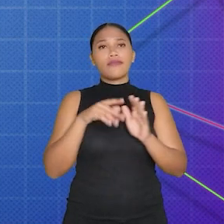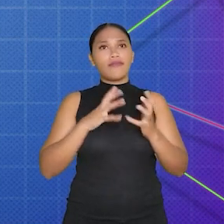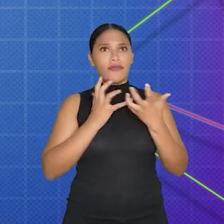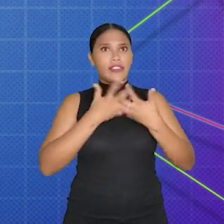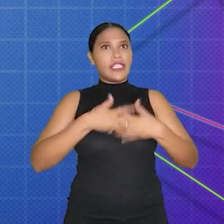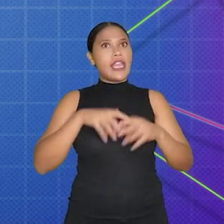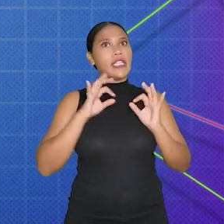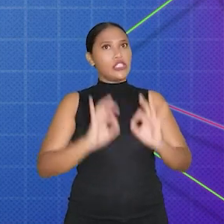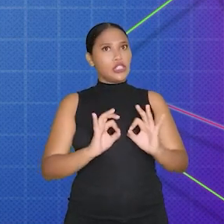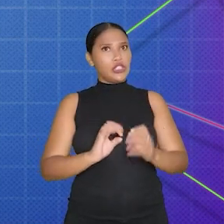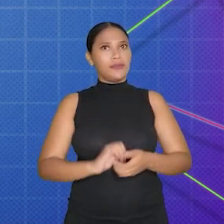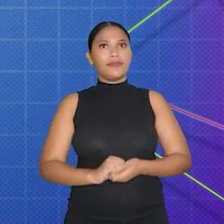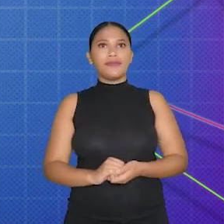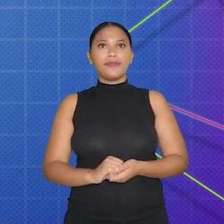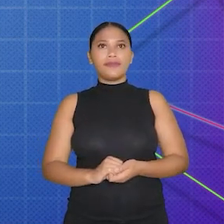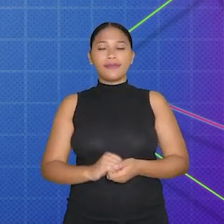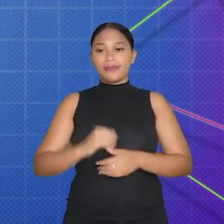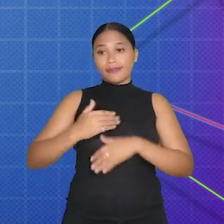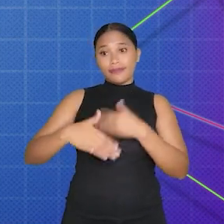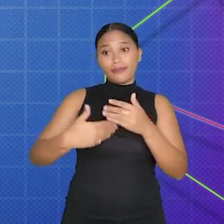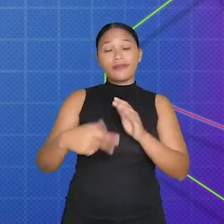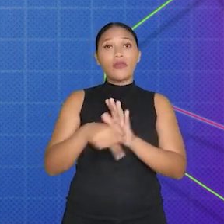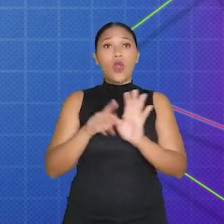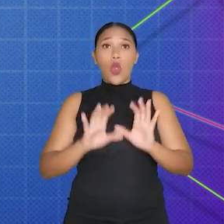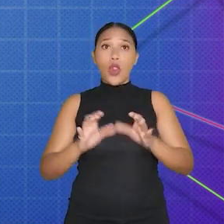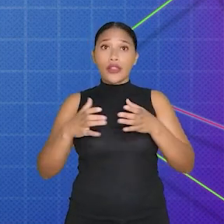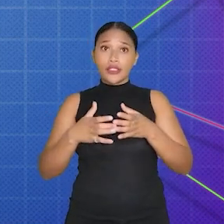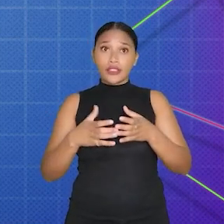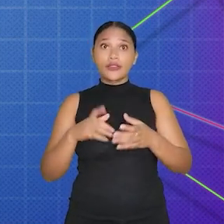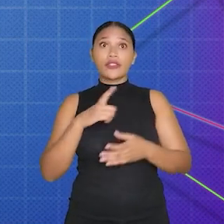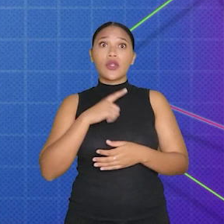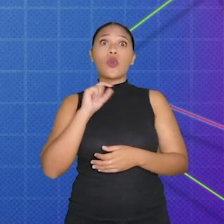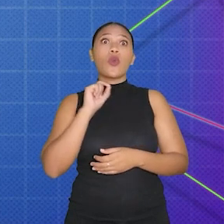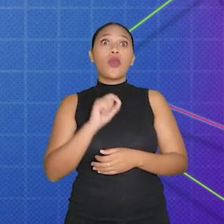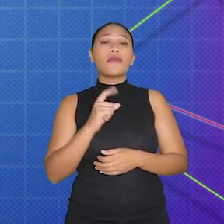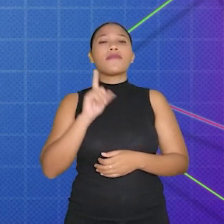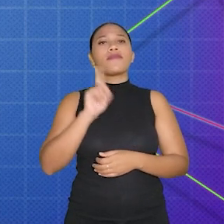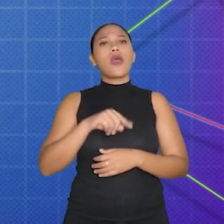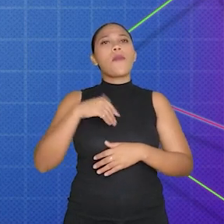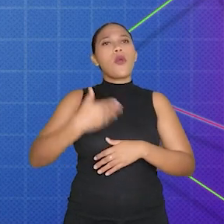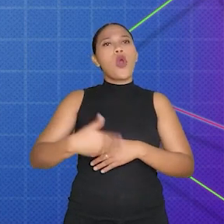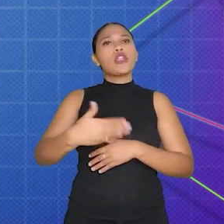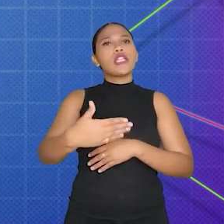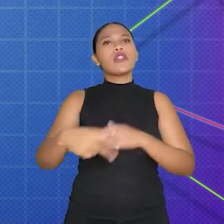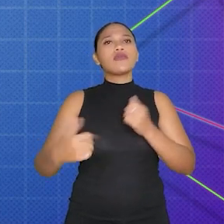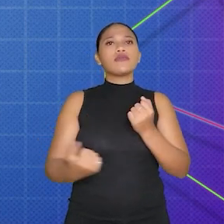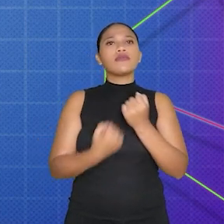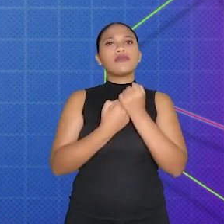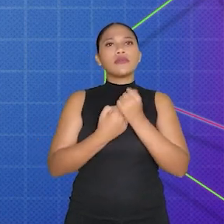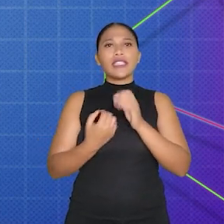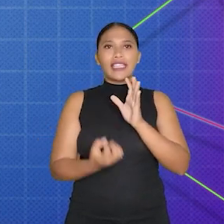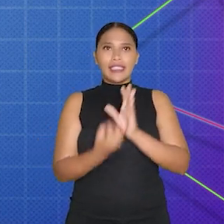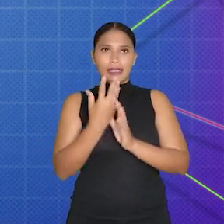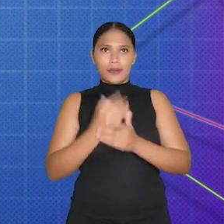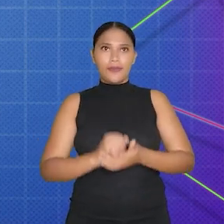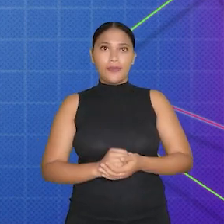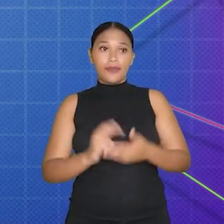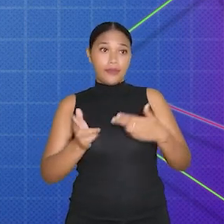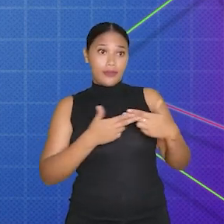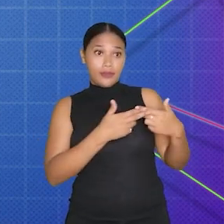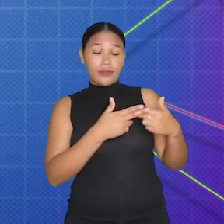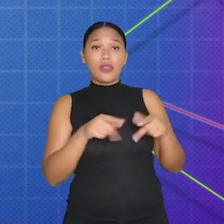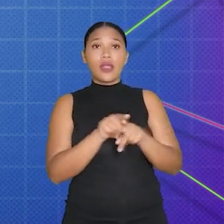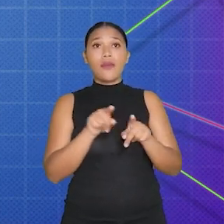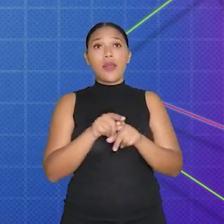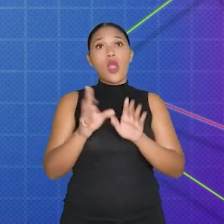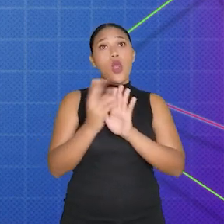acessem o conteúdo de maneira eficiente. As construções coletivas em hipertexto, por sua vez, são processos colaborativos de